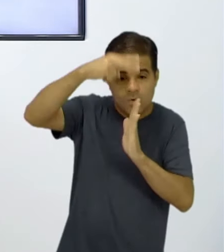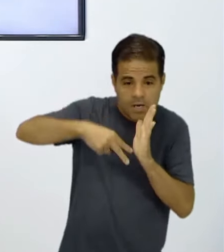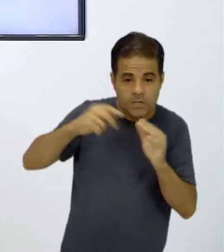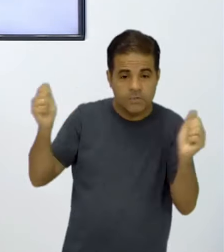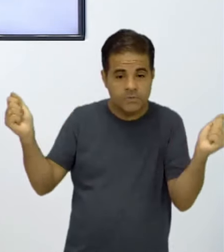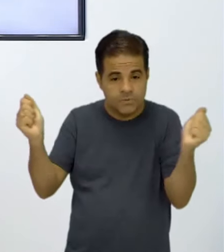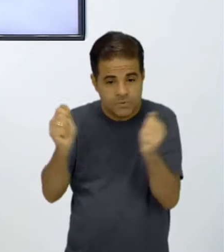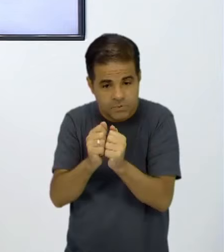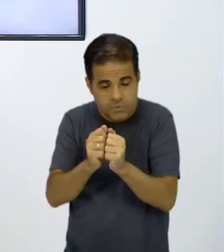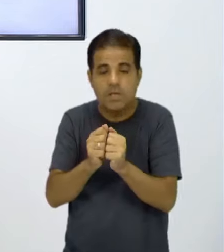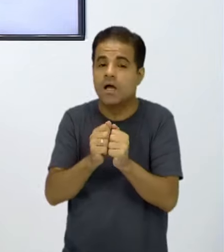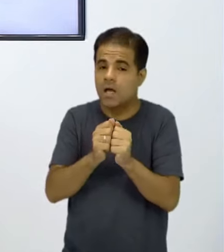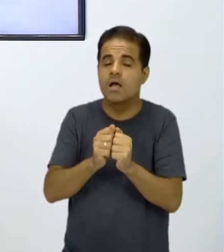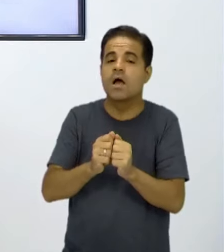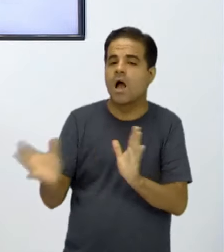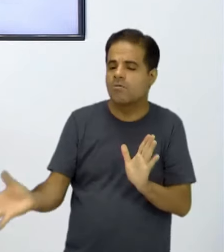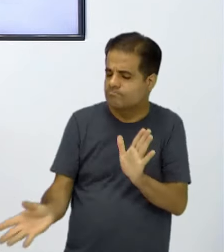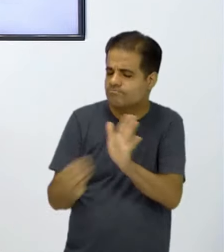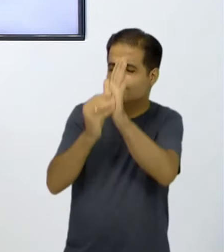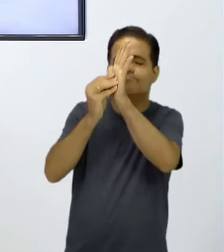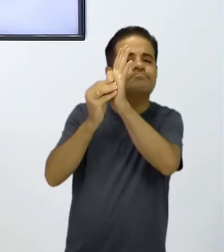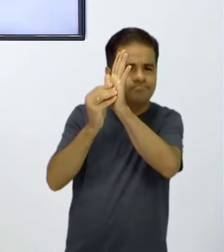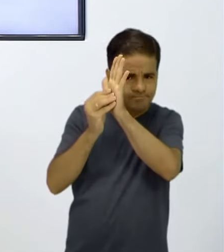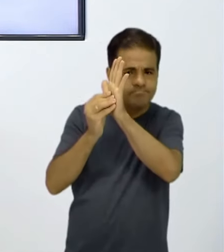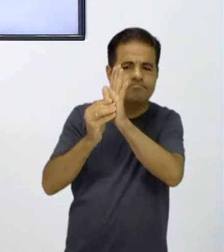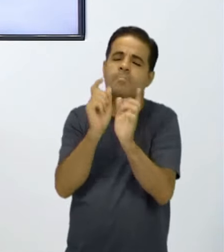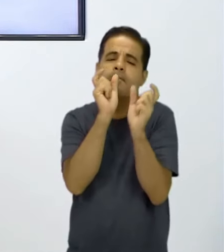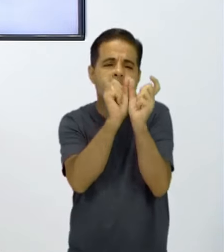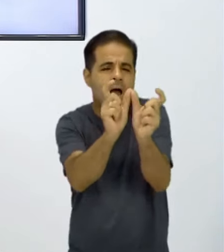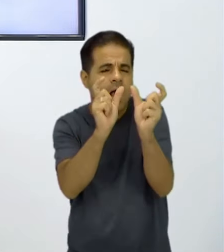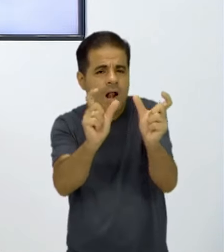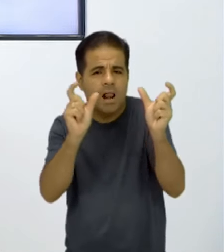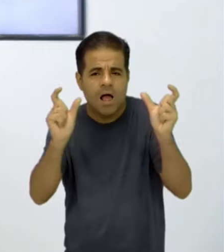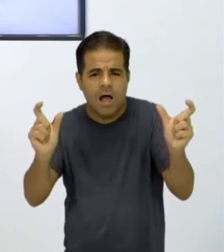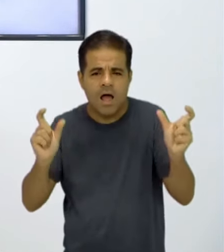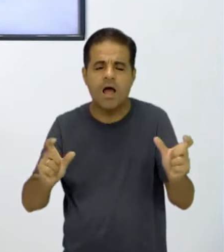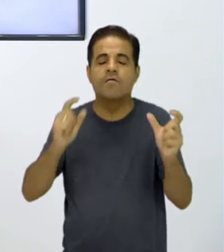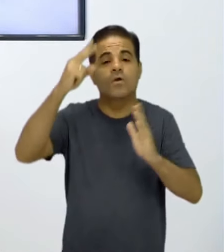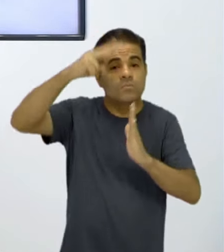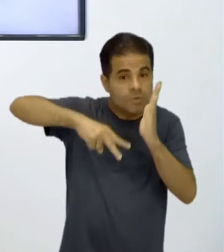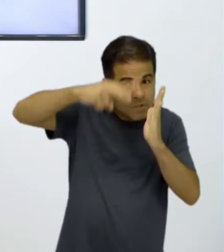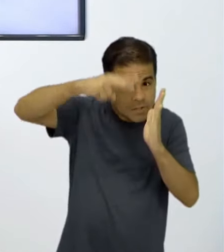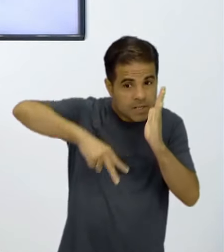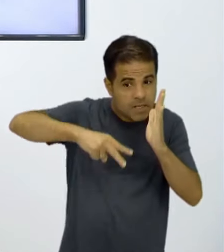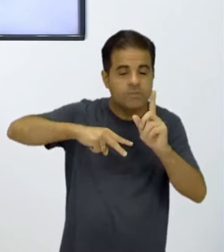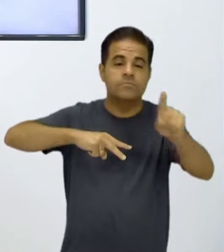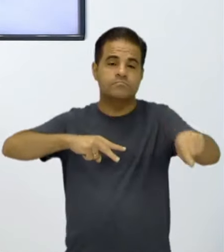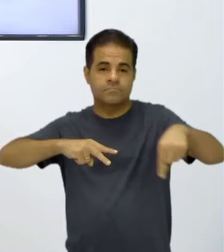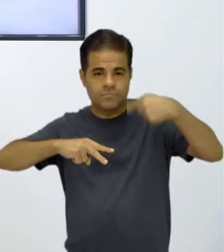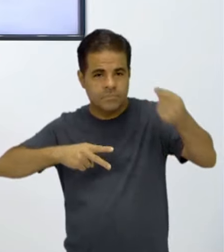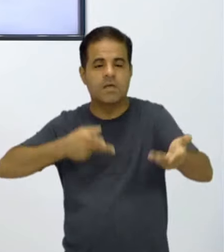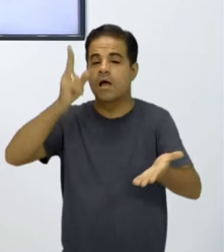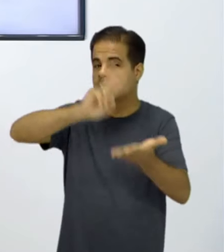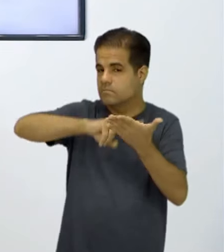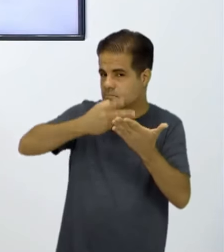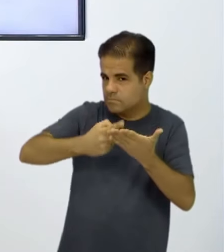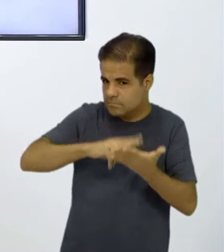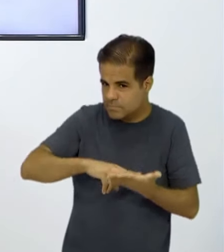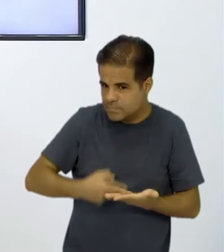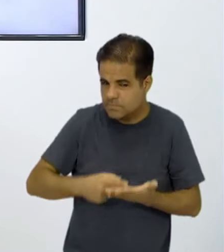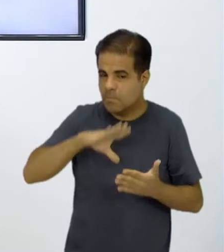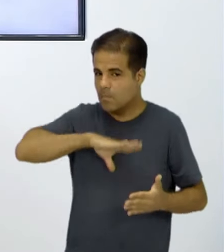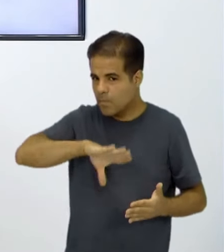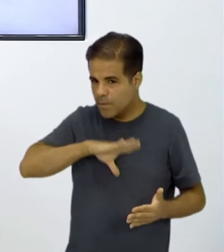leitura com vocês vou marcar pronúncia vou marcando as palavrinhas aqui enquanto eu estiver lendo mas sem a tradução nesse momento